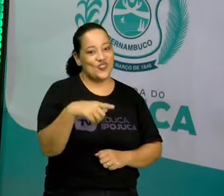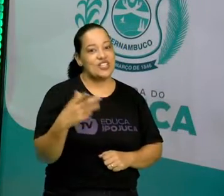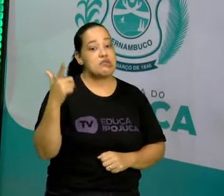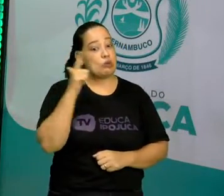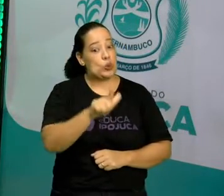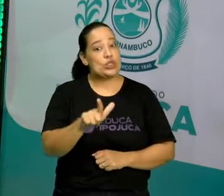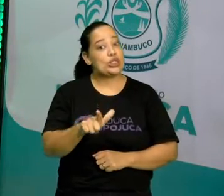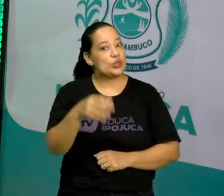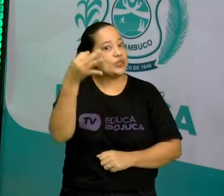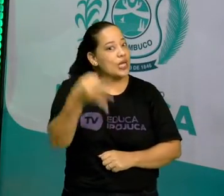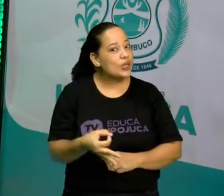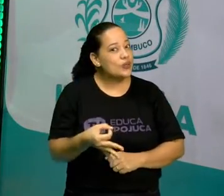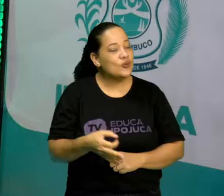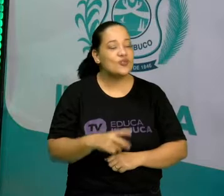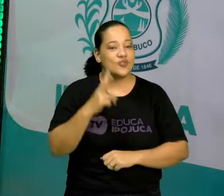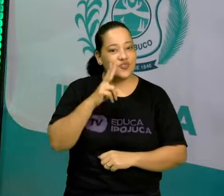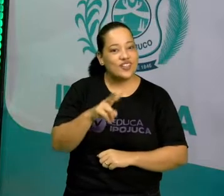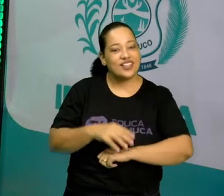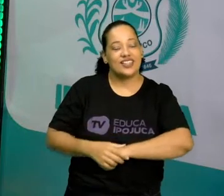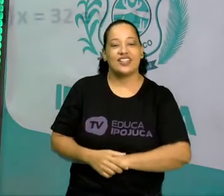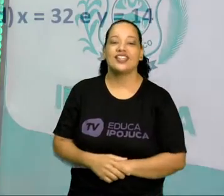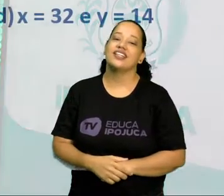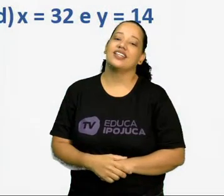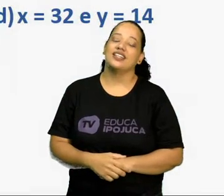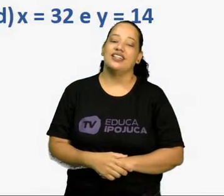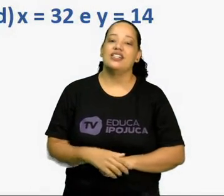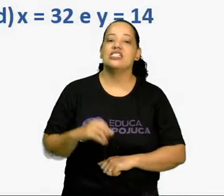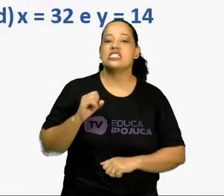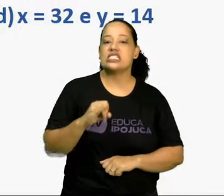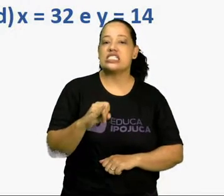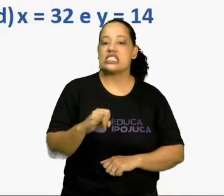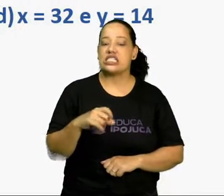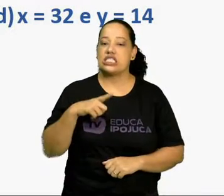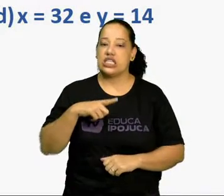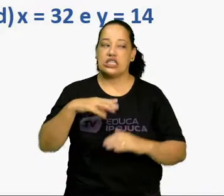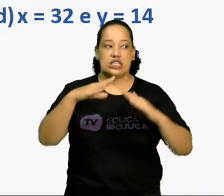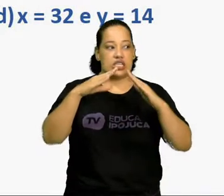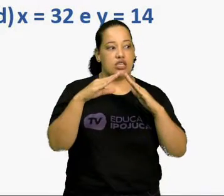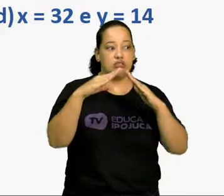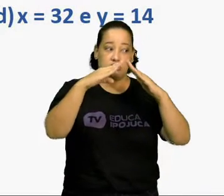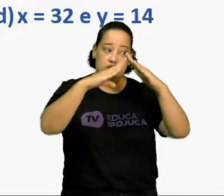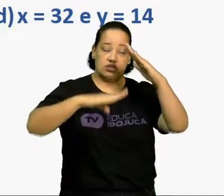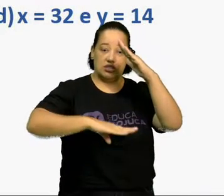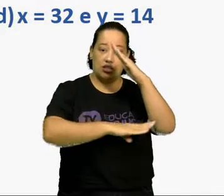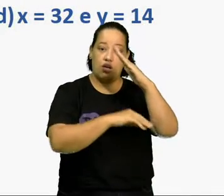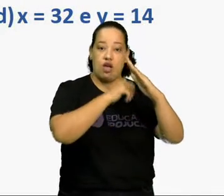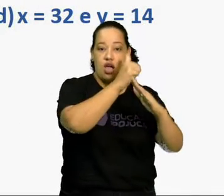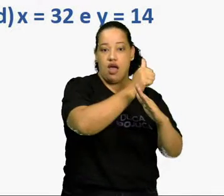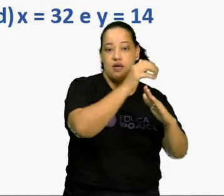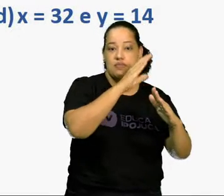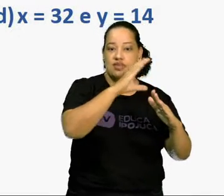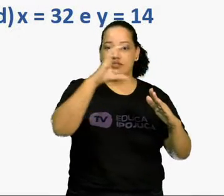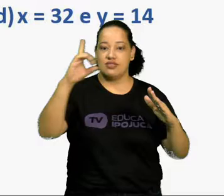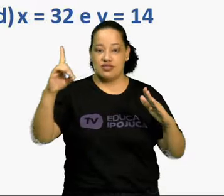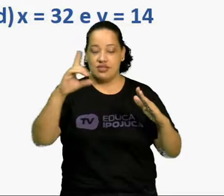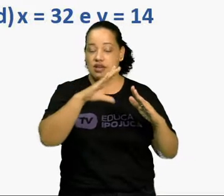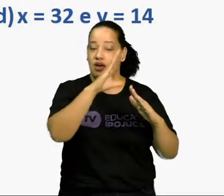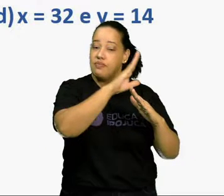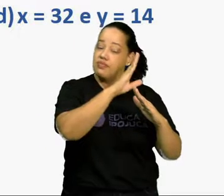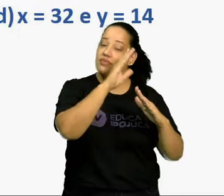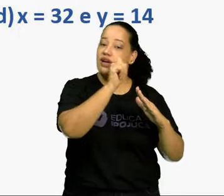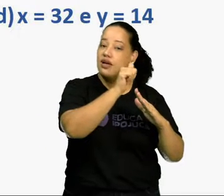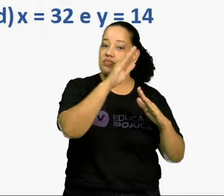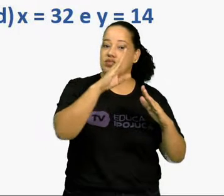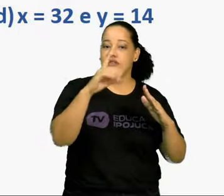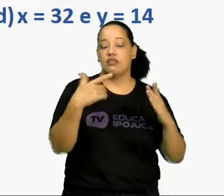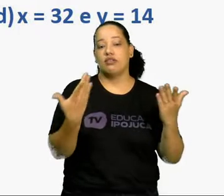conseguido acertar. Vamos lá. Se o triângulo ABC é congruente ao triângulo STR,